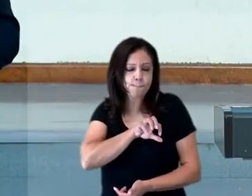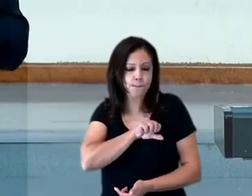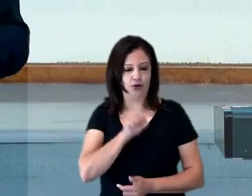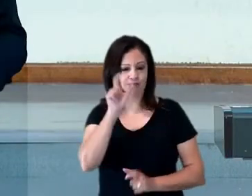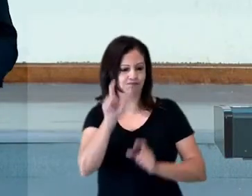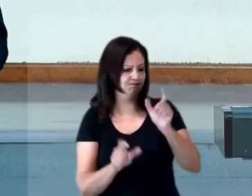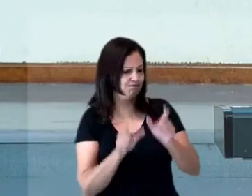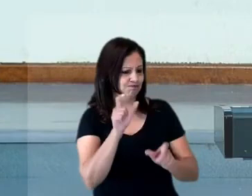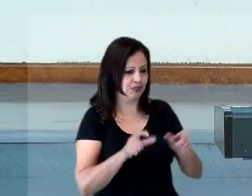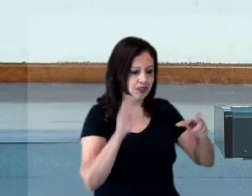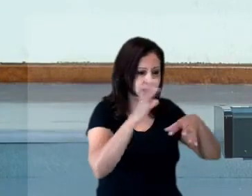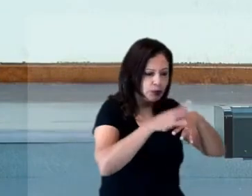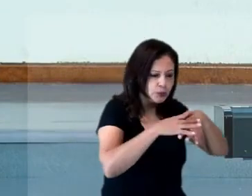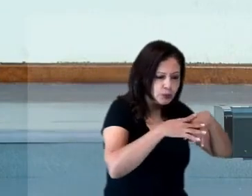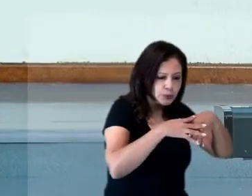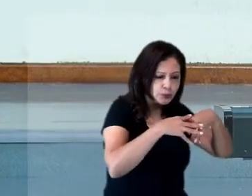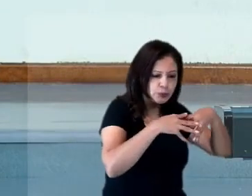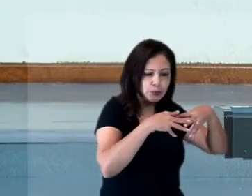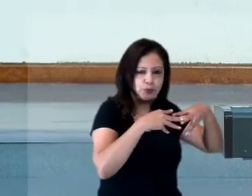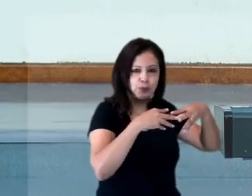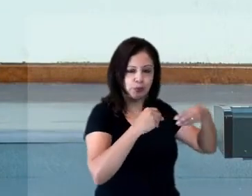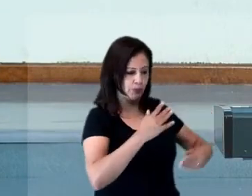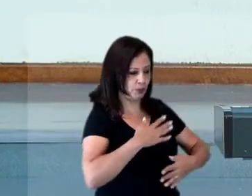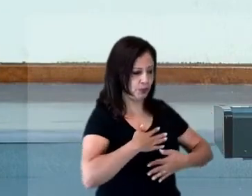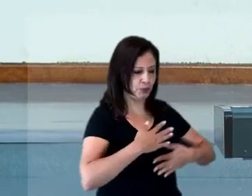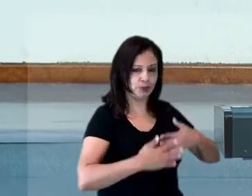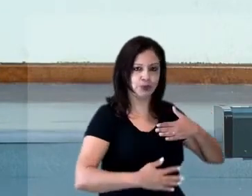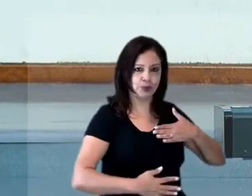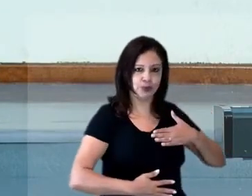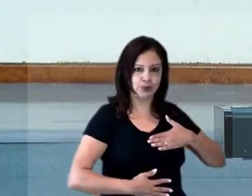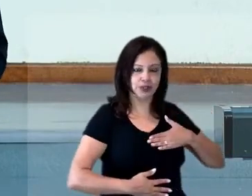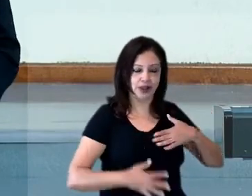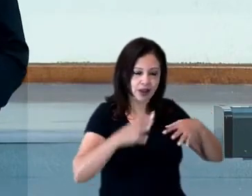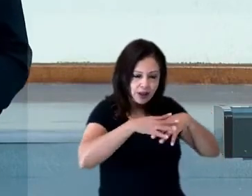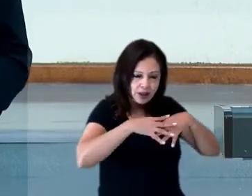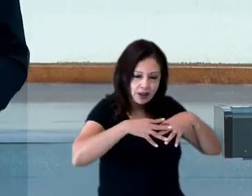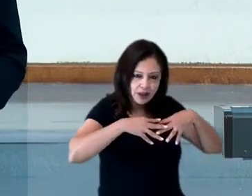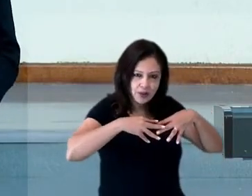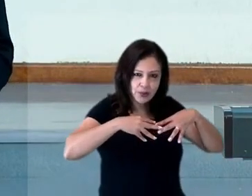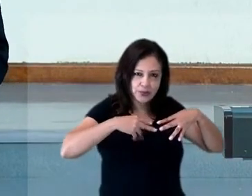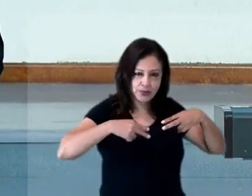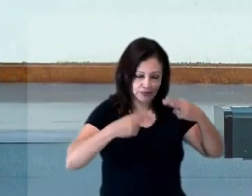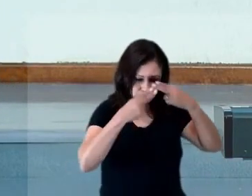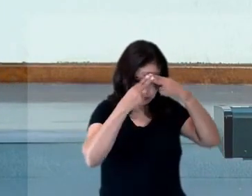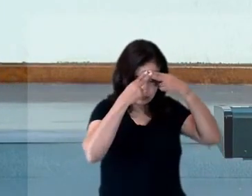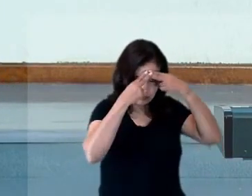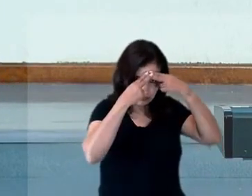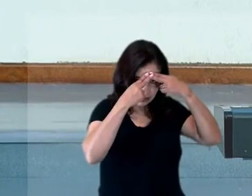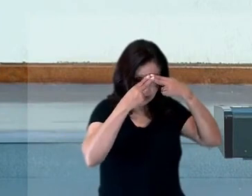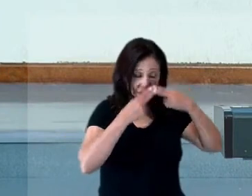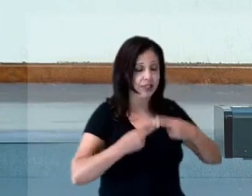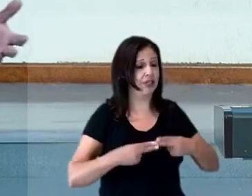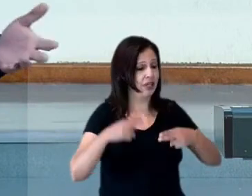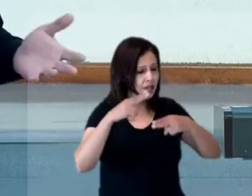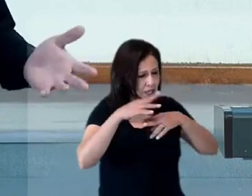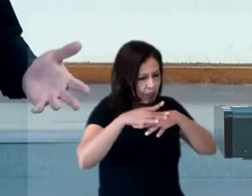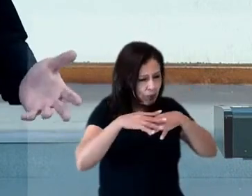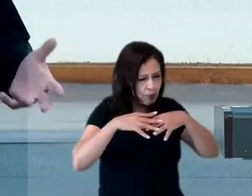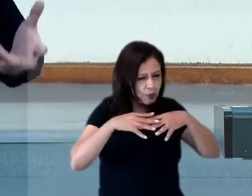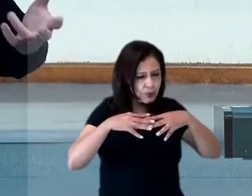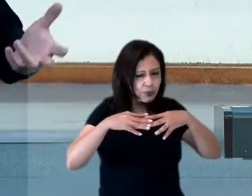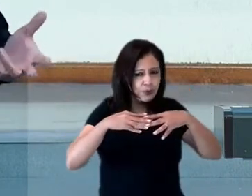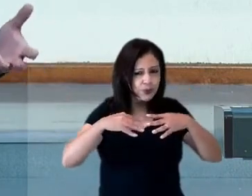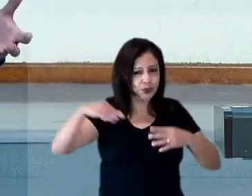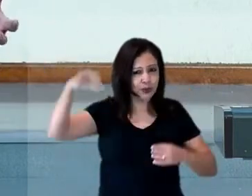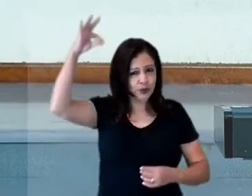homens, curando das suas enfermidades físicas, emocionais e espirituais. Quando Jesus os